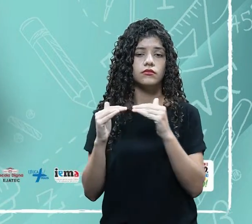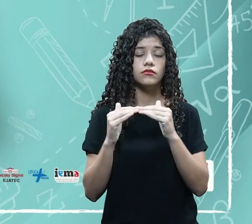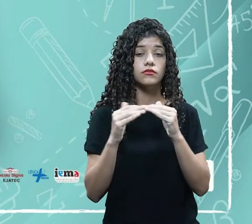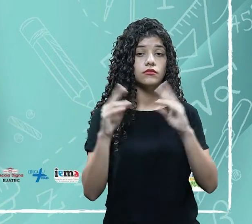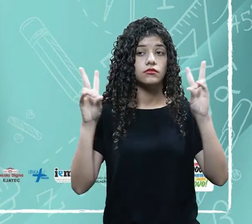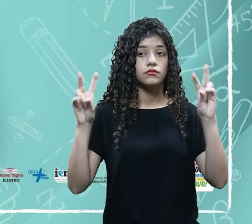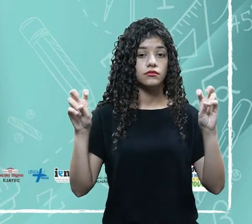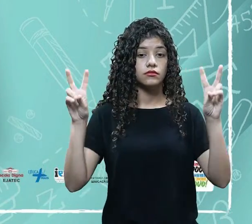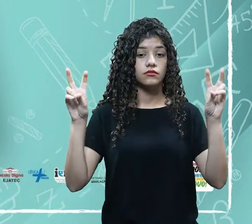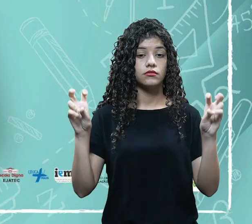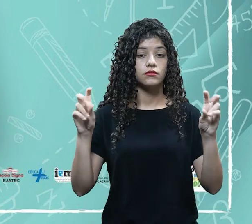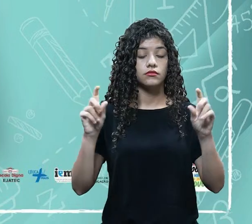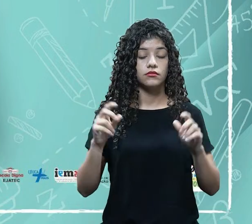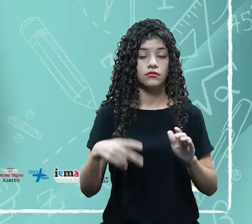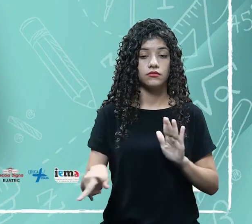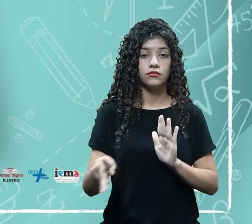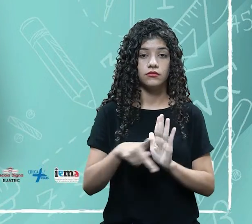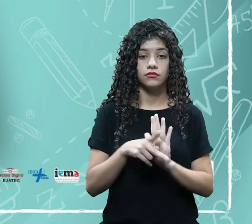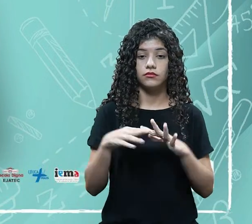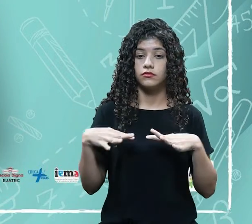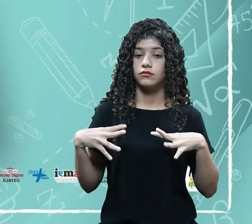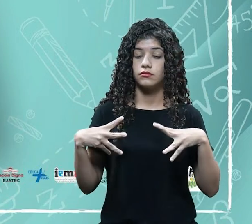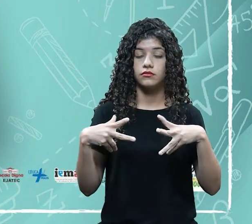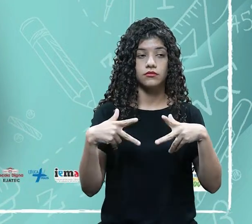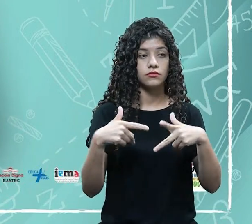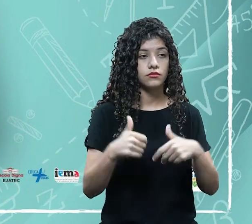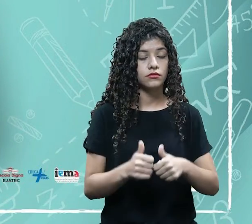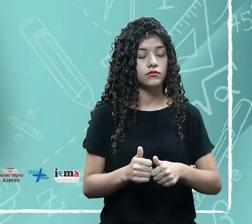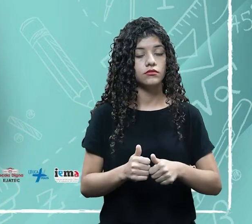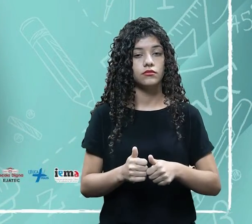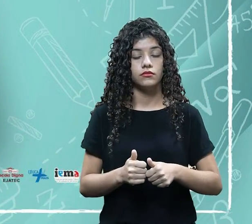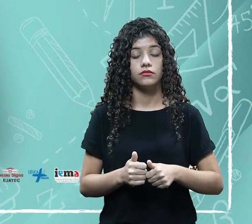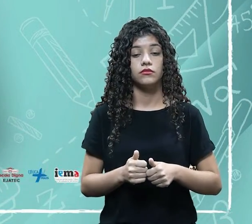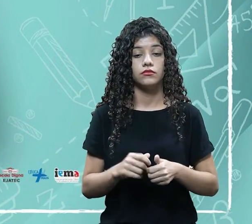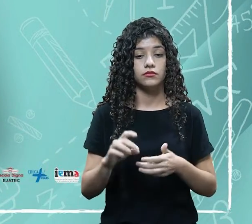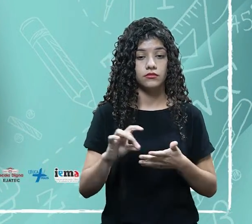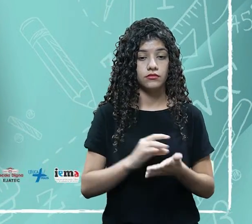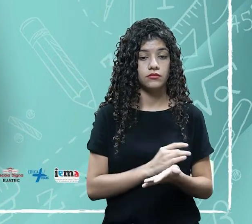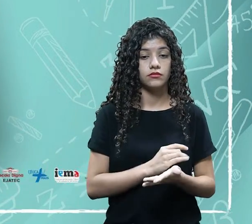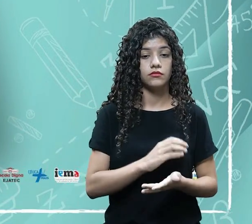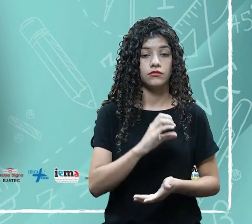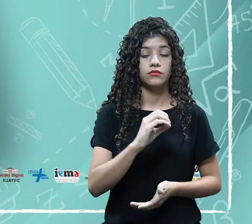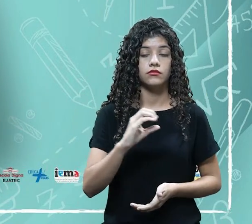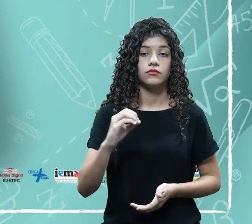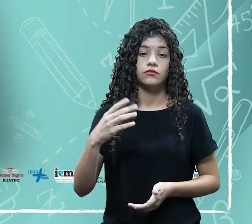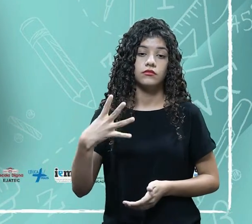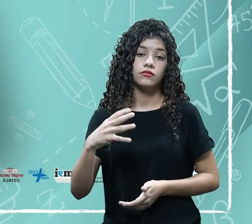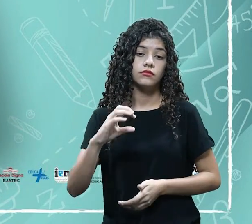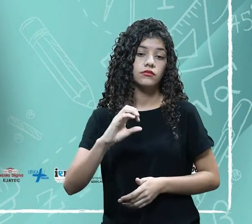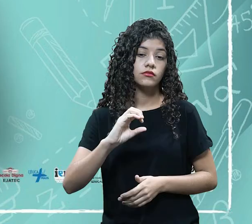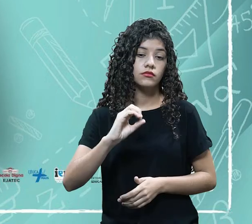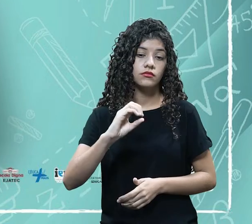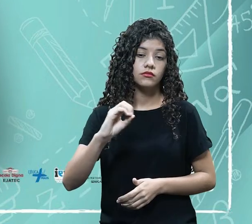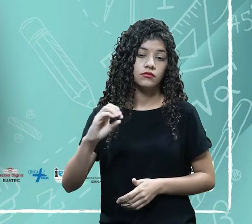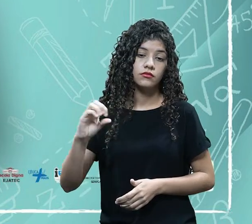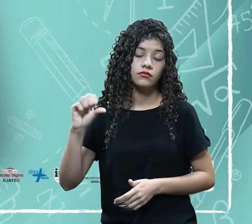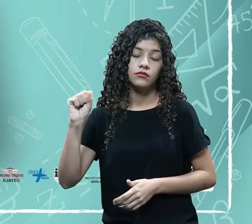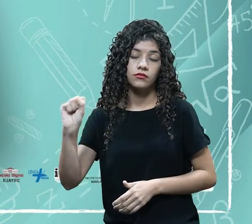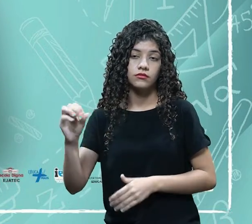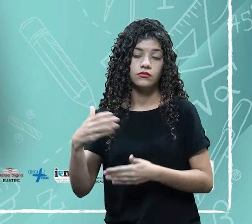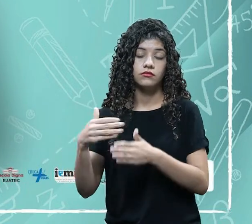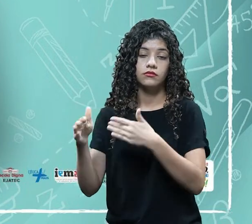de acordo com o assunto, é uma numeração única, né? Para todos os documentos daquele assunto. É 004 para